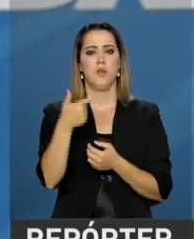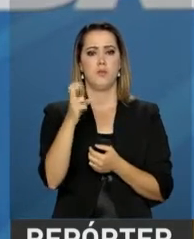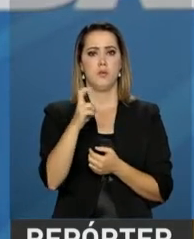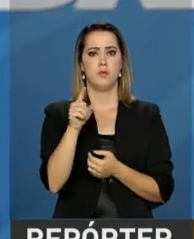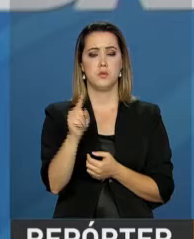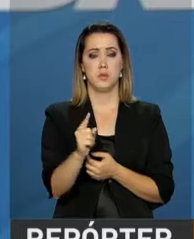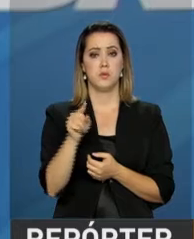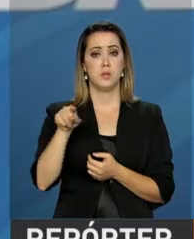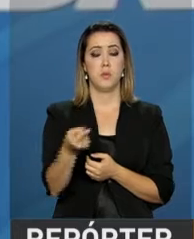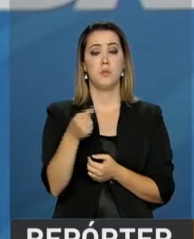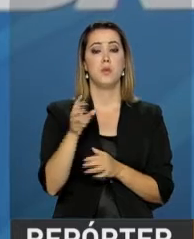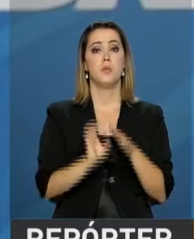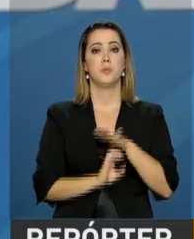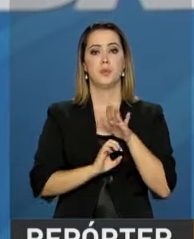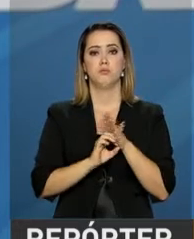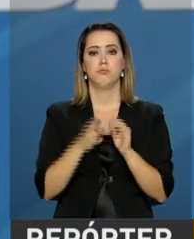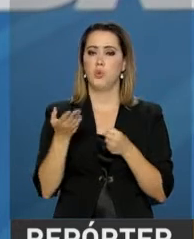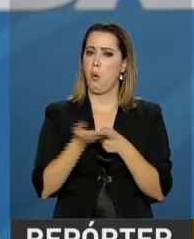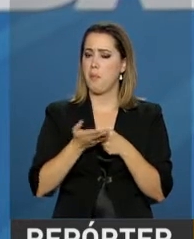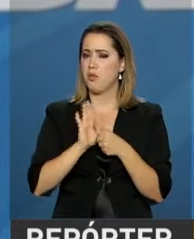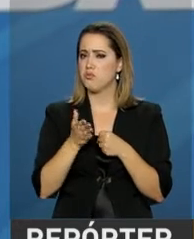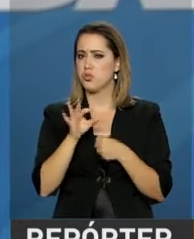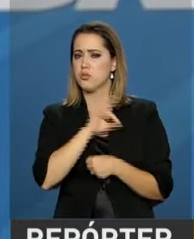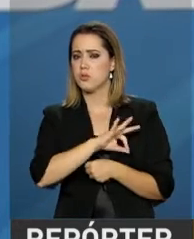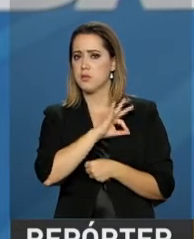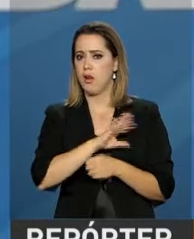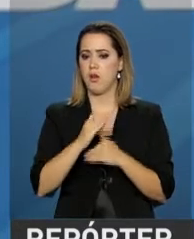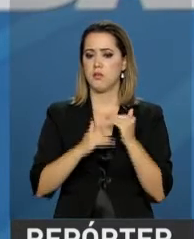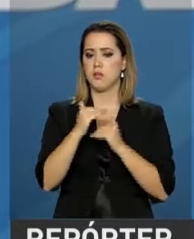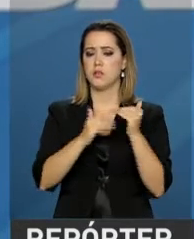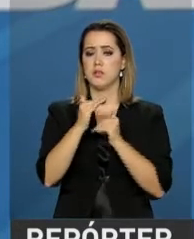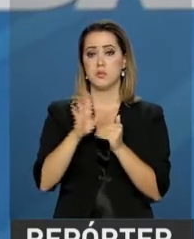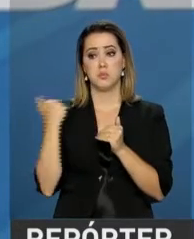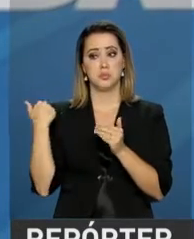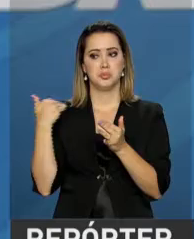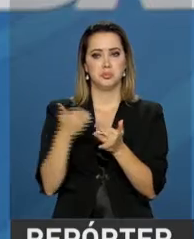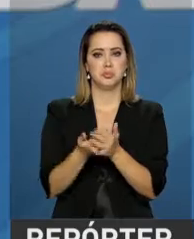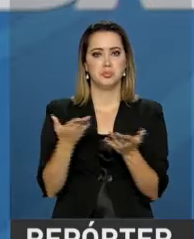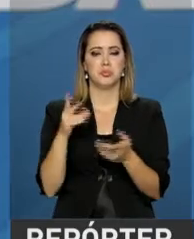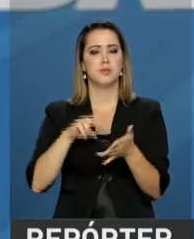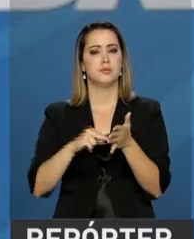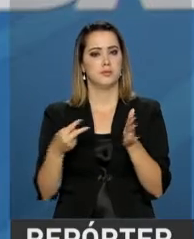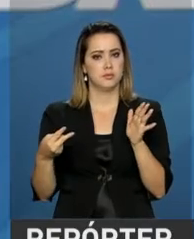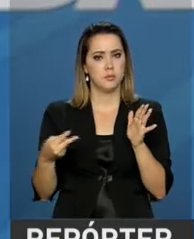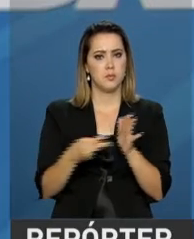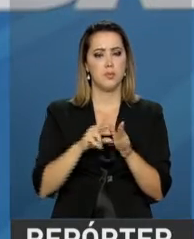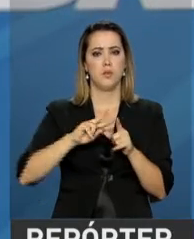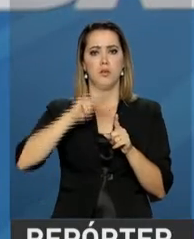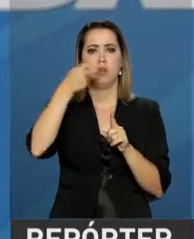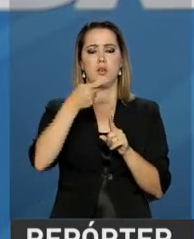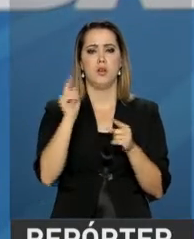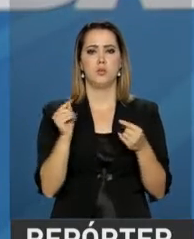mil empresas a média salarial e uma taxa de crescimento que nos últimos anos correspondem ao dobro